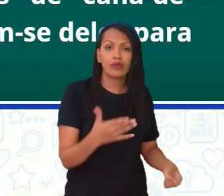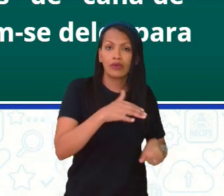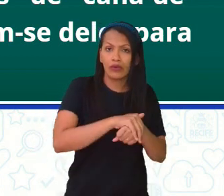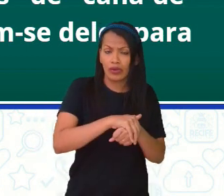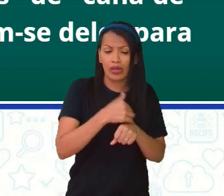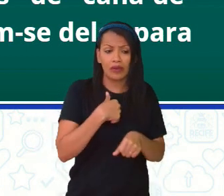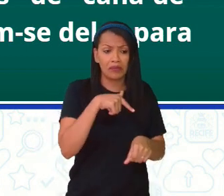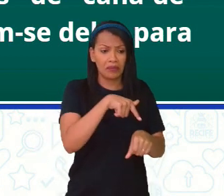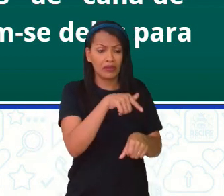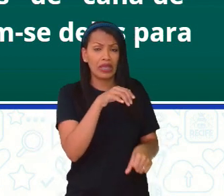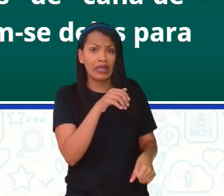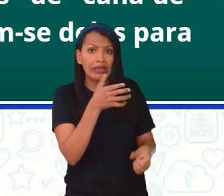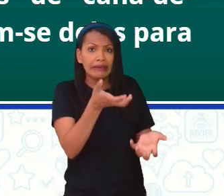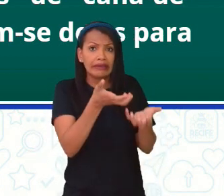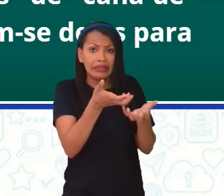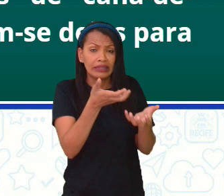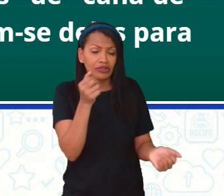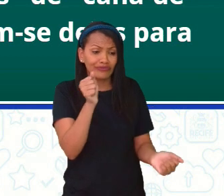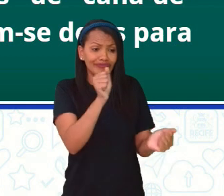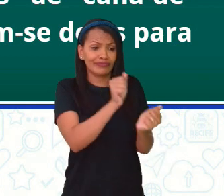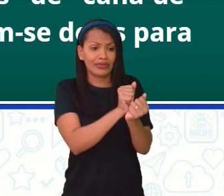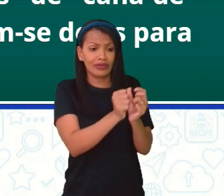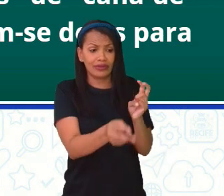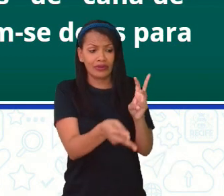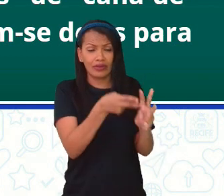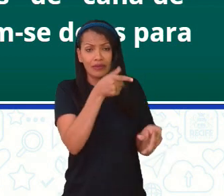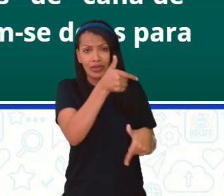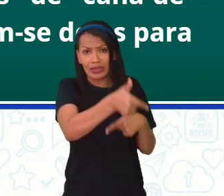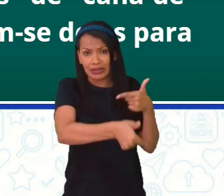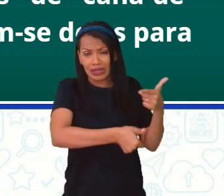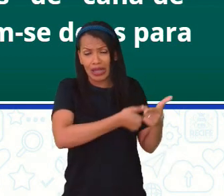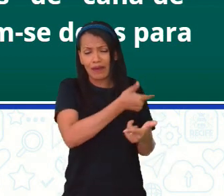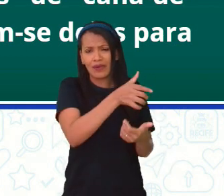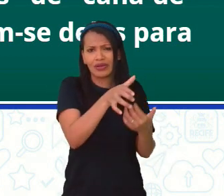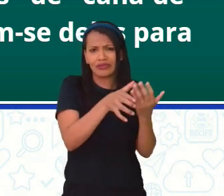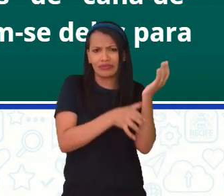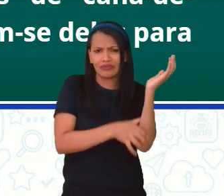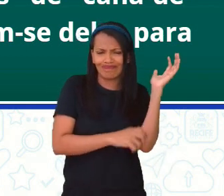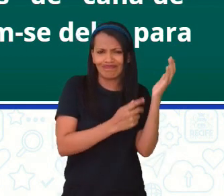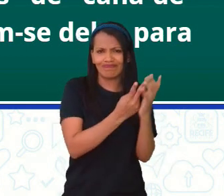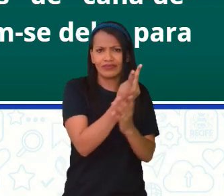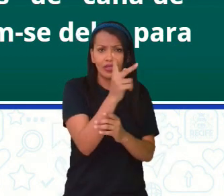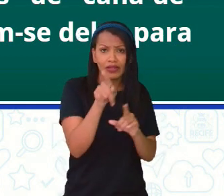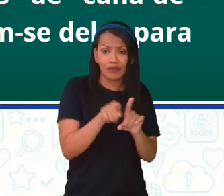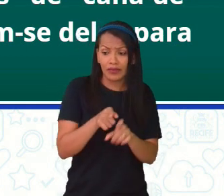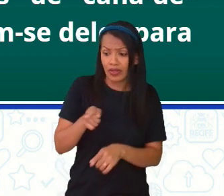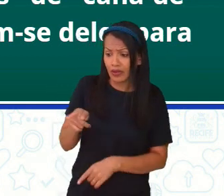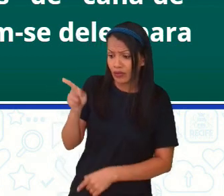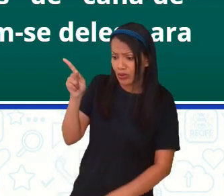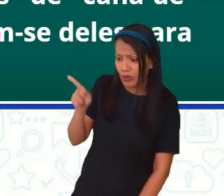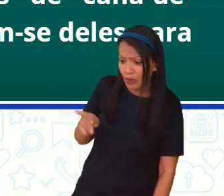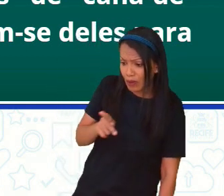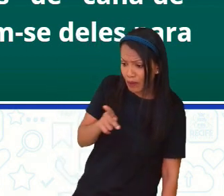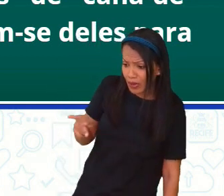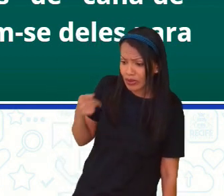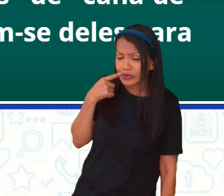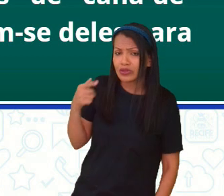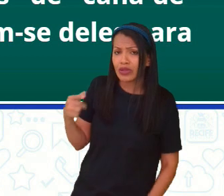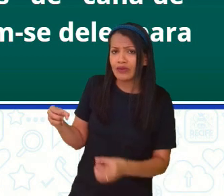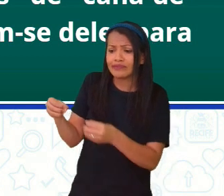queriam escravizar os índios para trabalharem nas plantações de cana-de-açúcar, enquanto os religiosos aproximaram-se dela